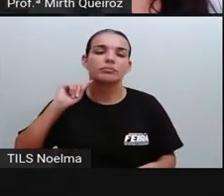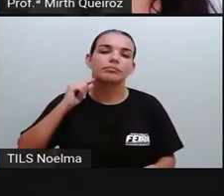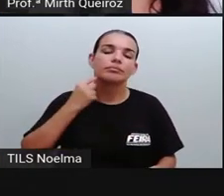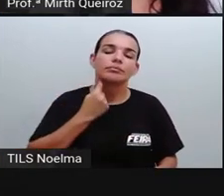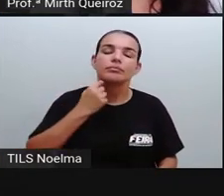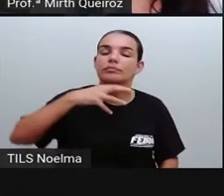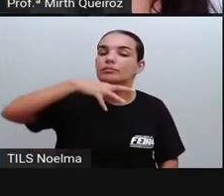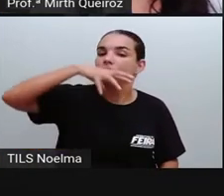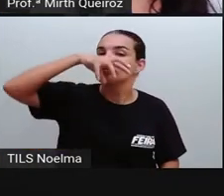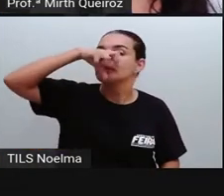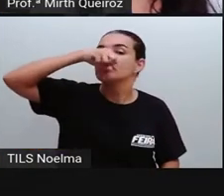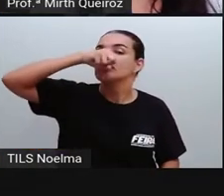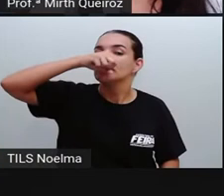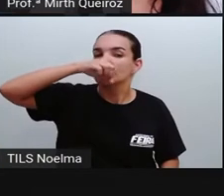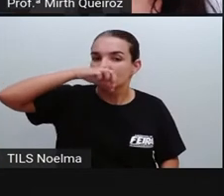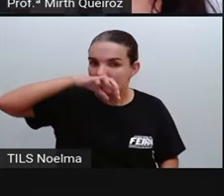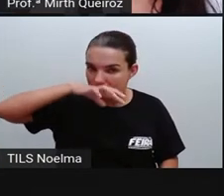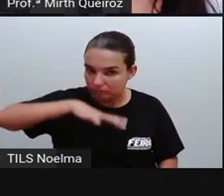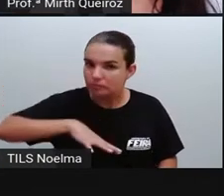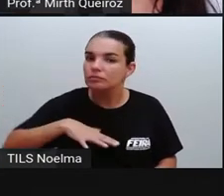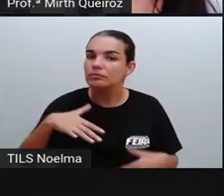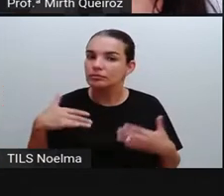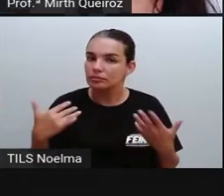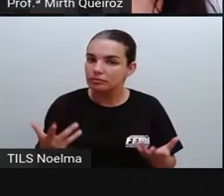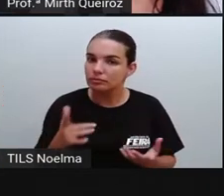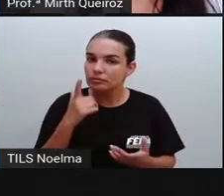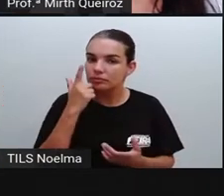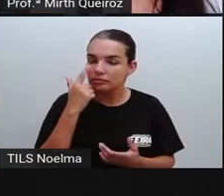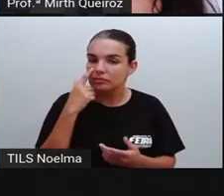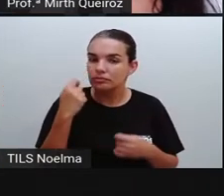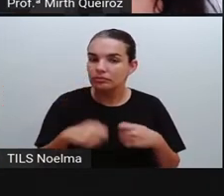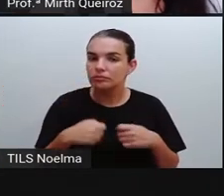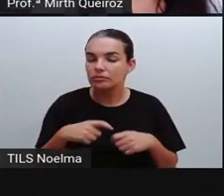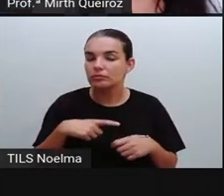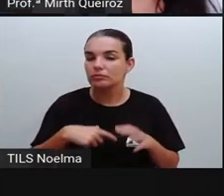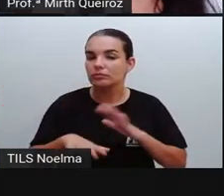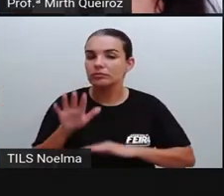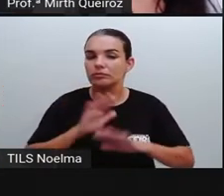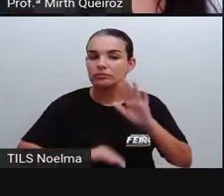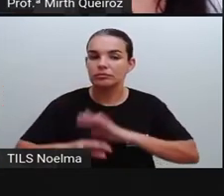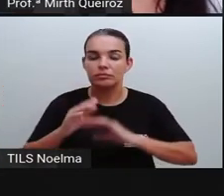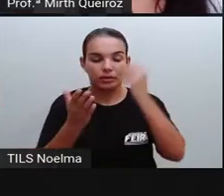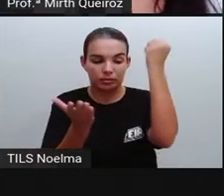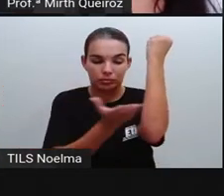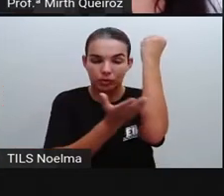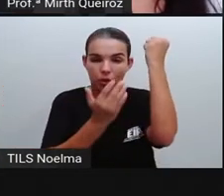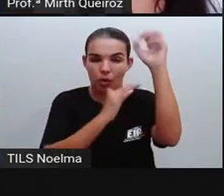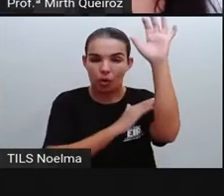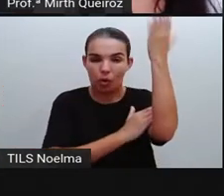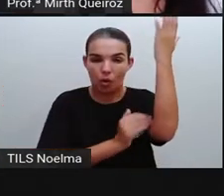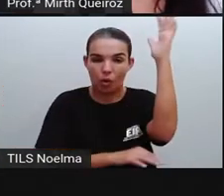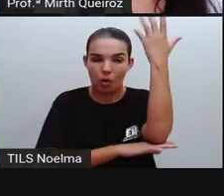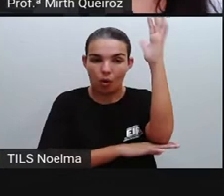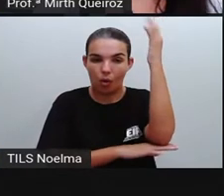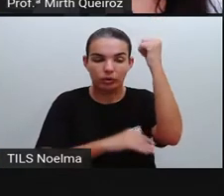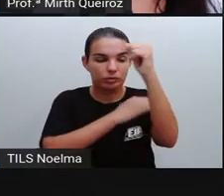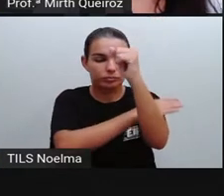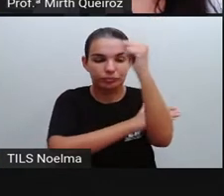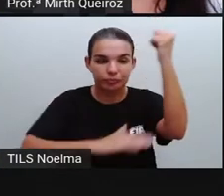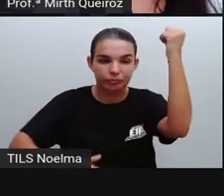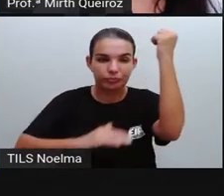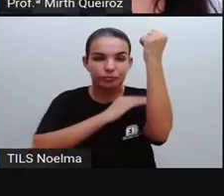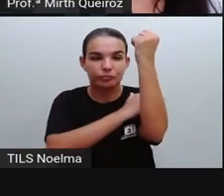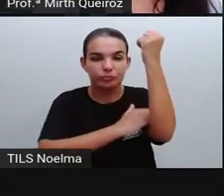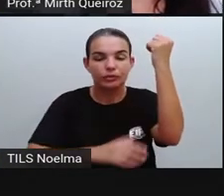das florestas que acontece não somente para a retirada aí das árvores, né, da madeira, mas ocorre também para